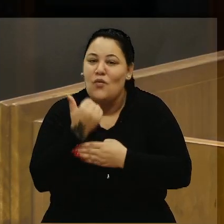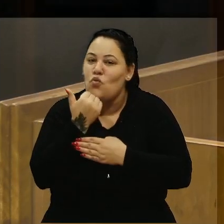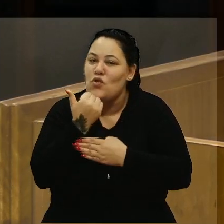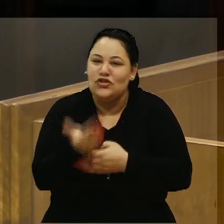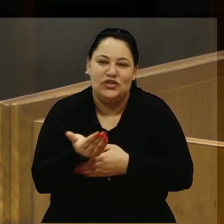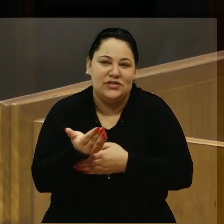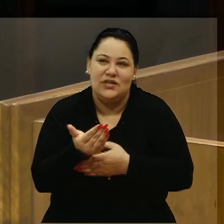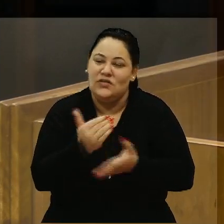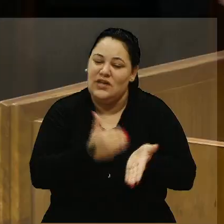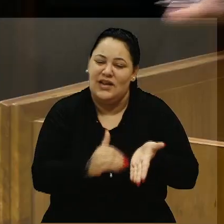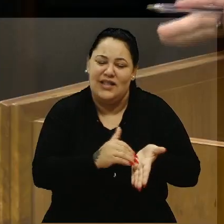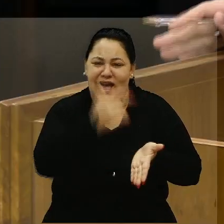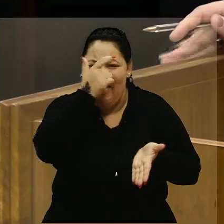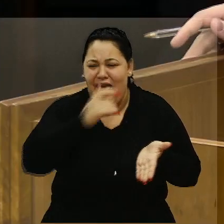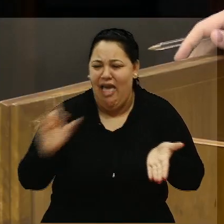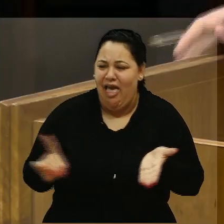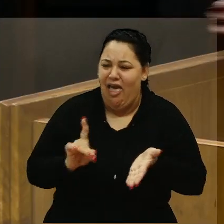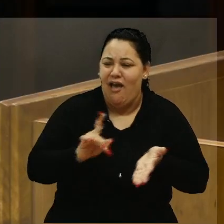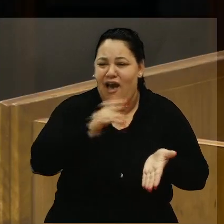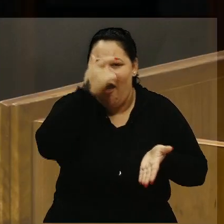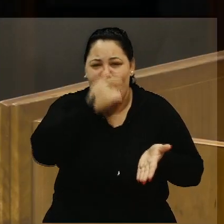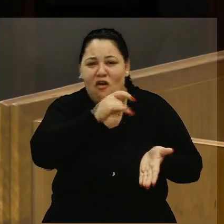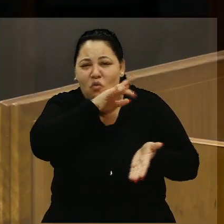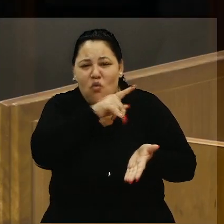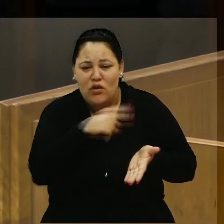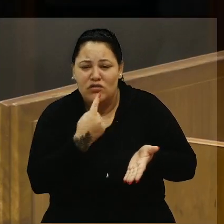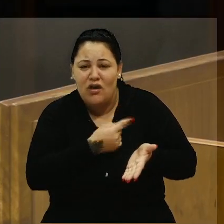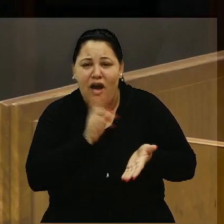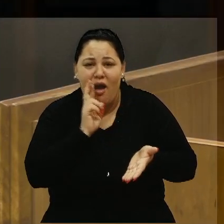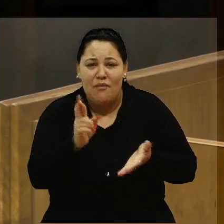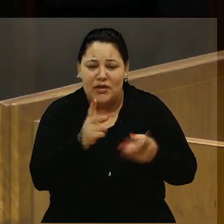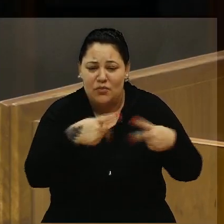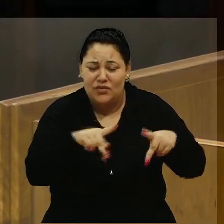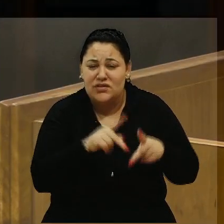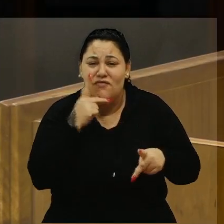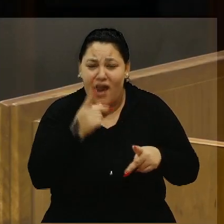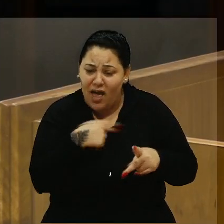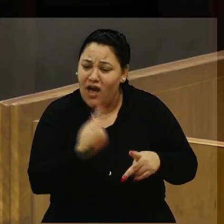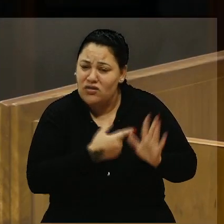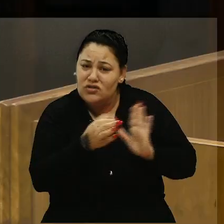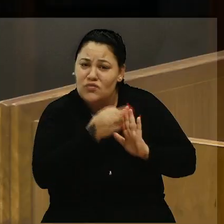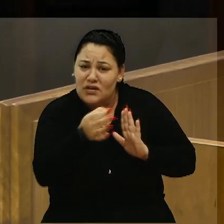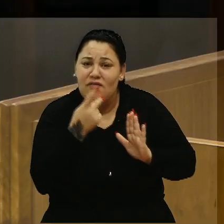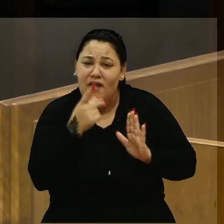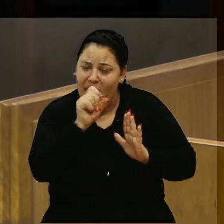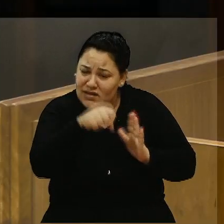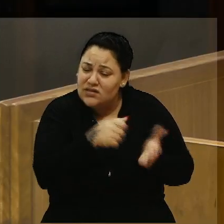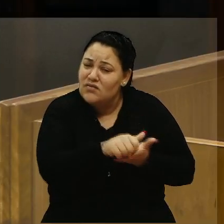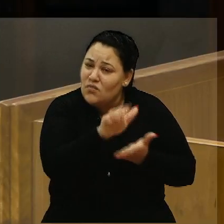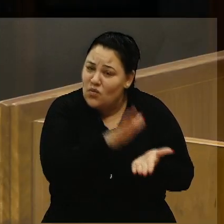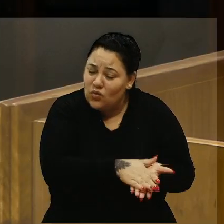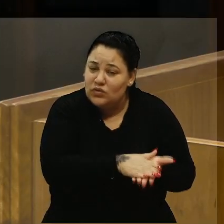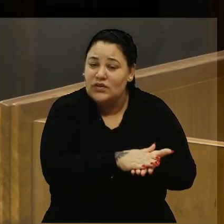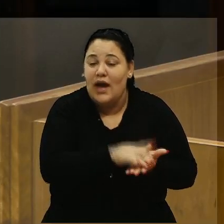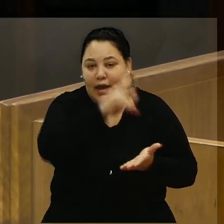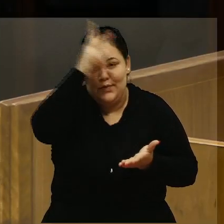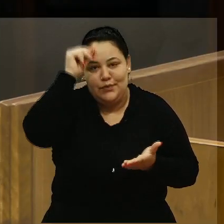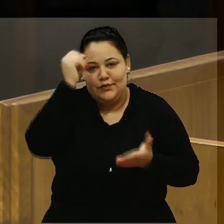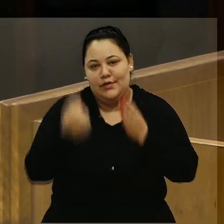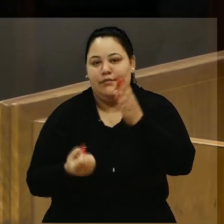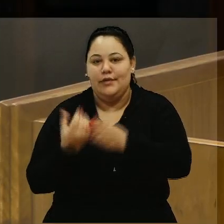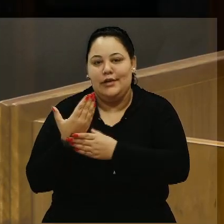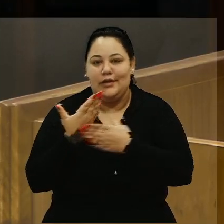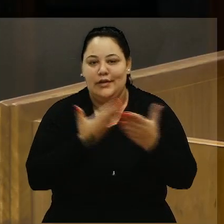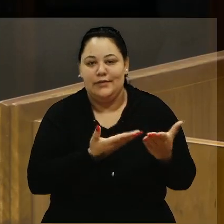achar ruim. A gente que representa o povo falar o nosso ponto de vista e dizer que vai multar sim. E aí o prefeito lança também, a gente